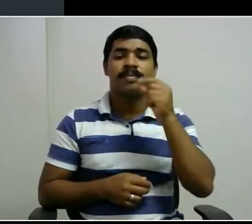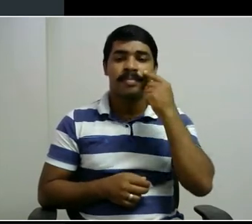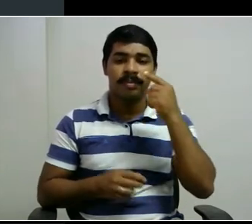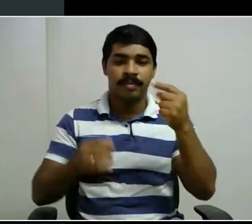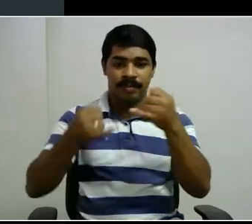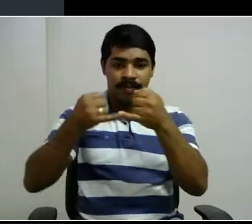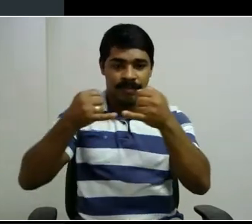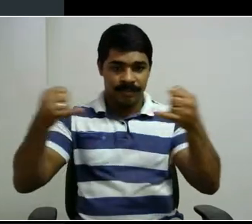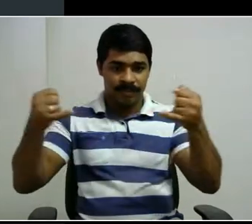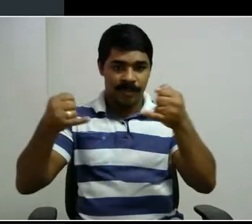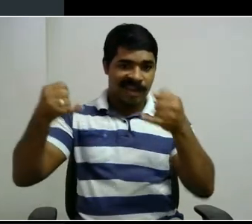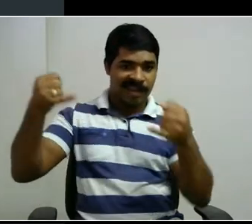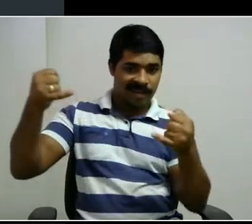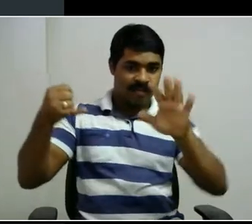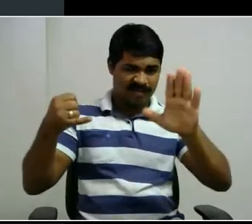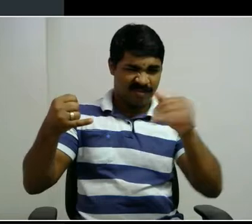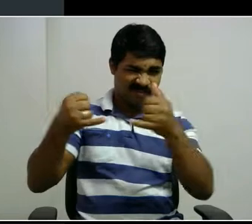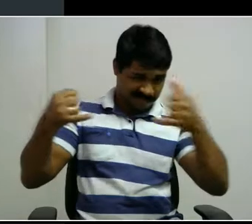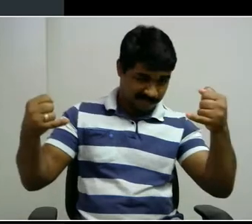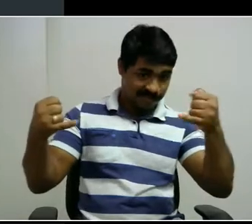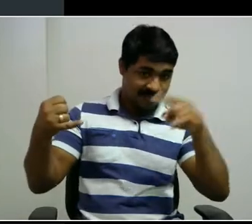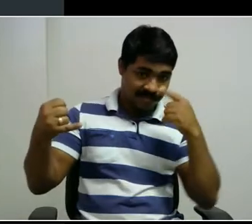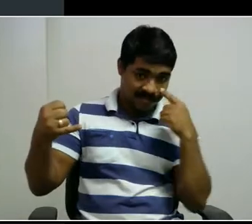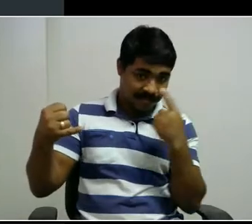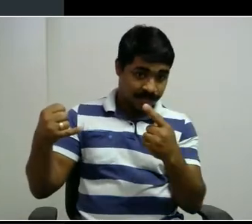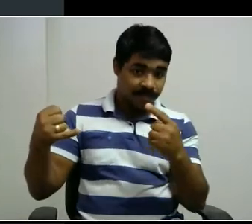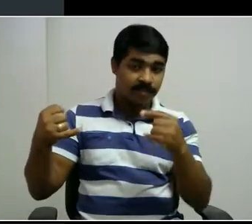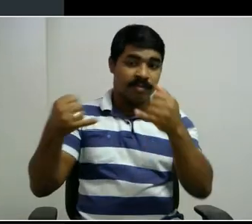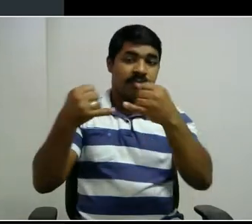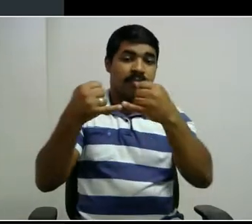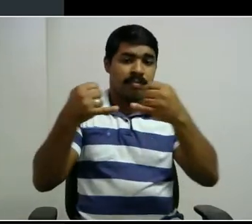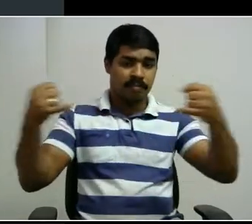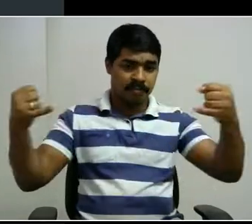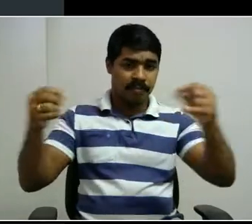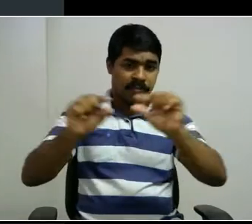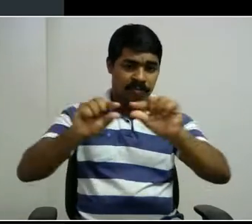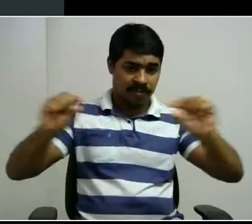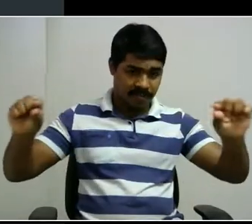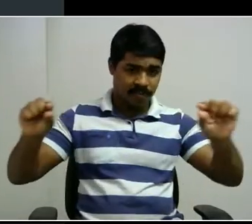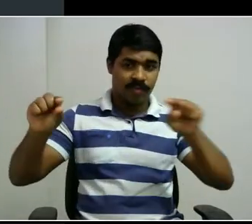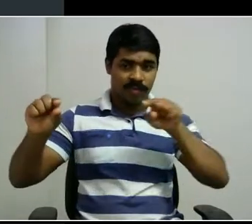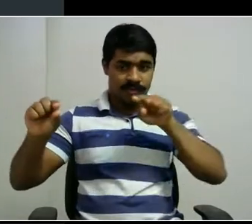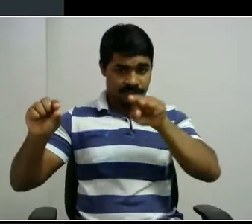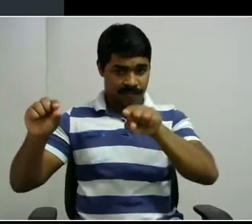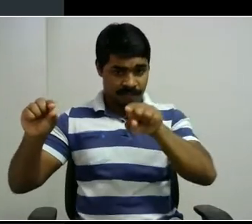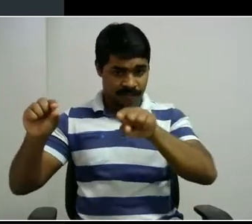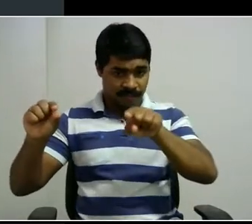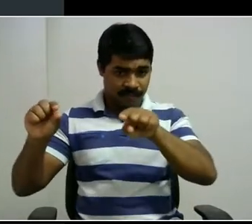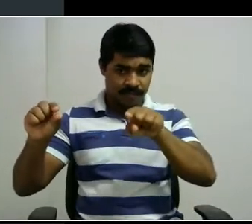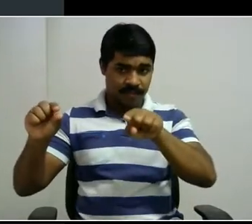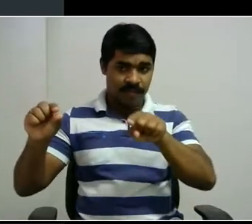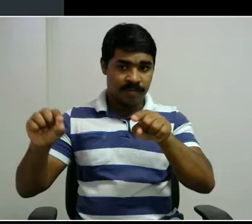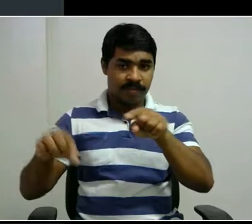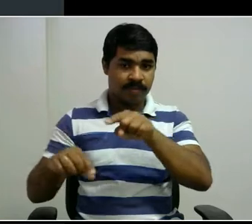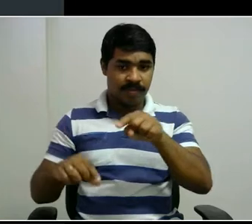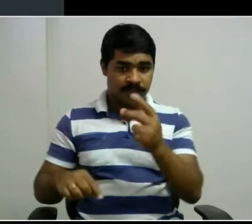de conta que está reta. Vou marcar aqui o ponto menos 2, tá? Então, vou marcar aqui, ó, menos 2.